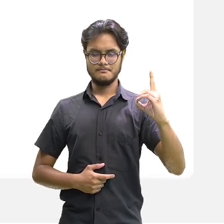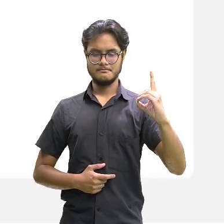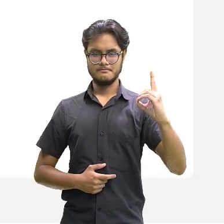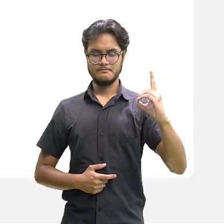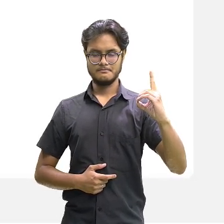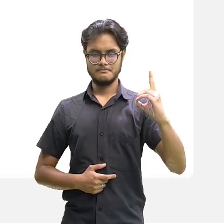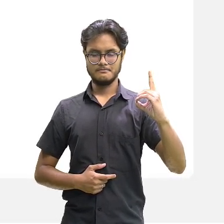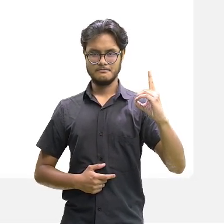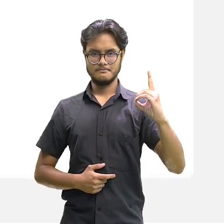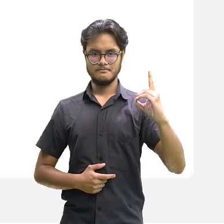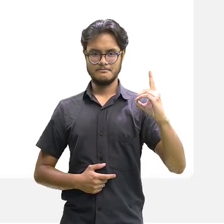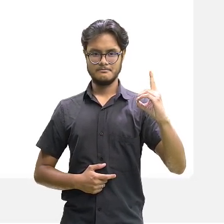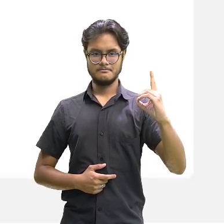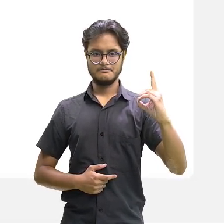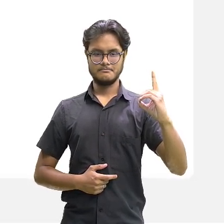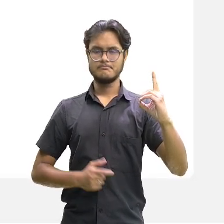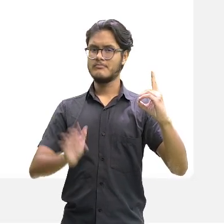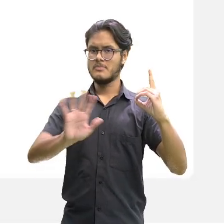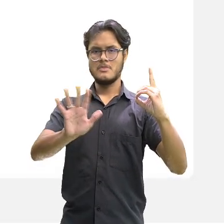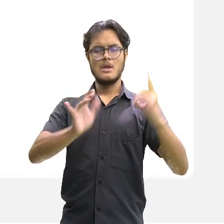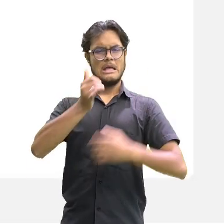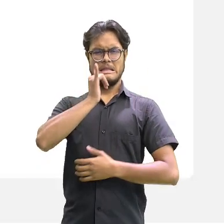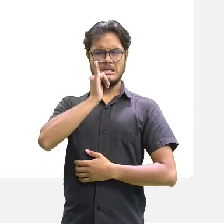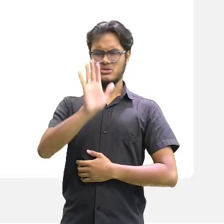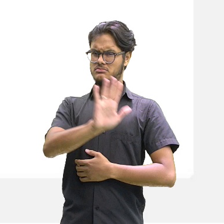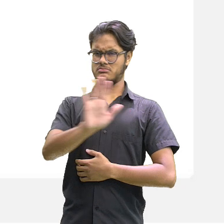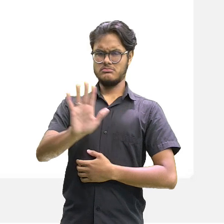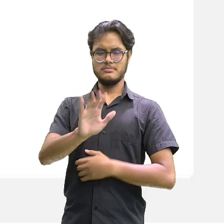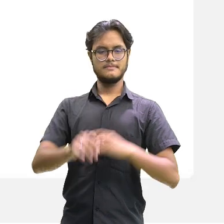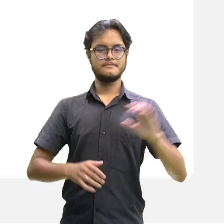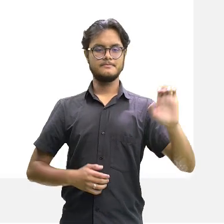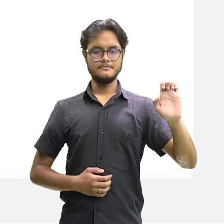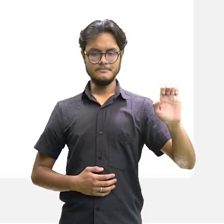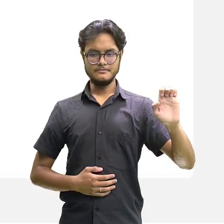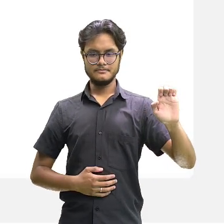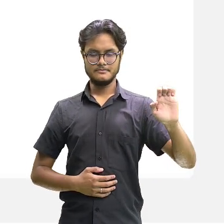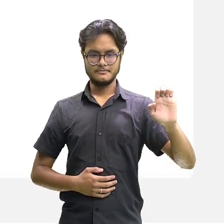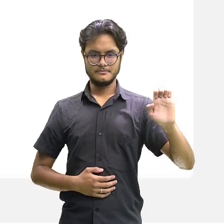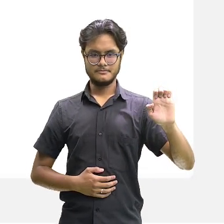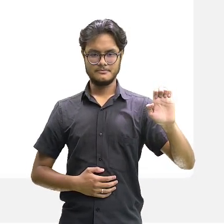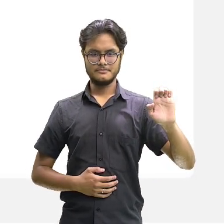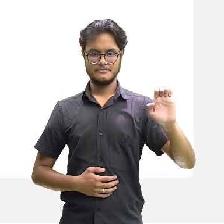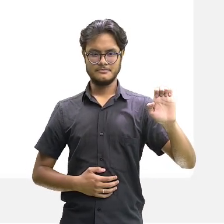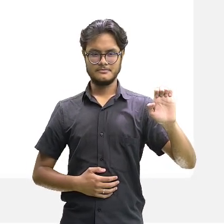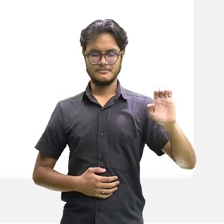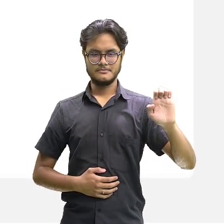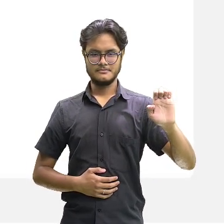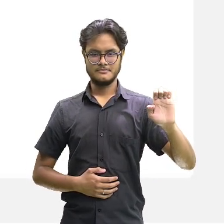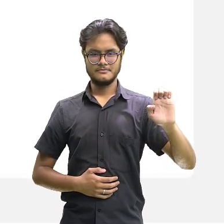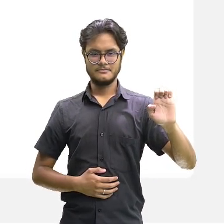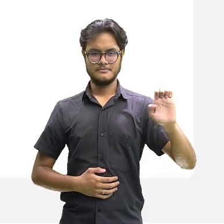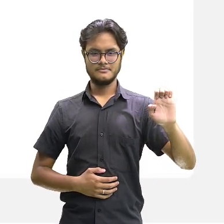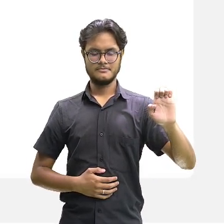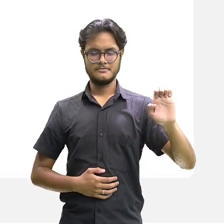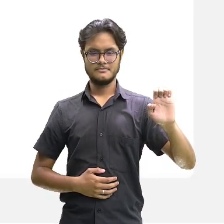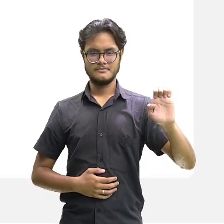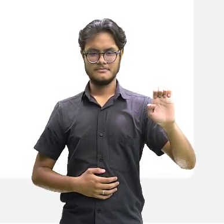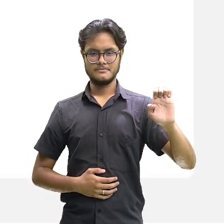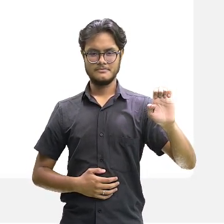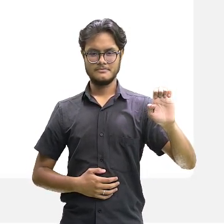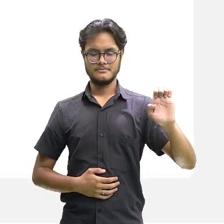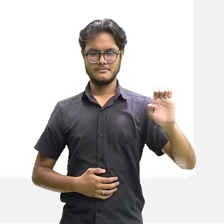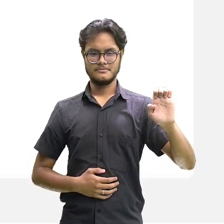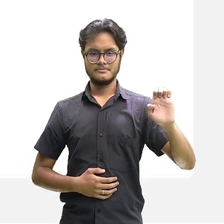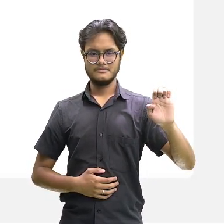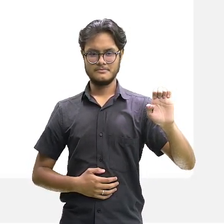da massa, não está falando de energia. E o Dalton não explicava o elétron, E letra E, toda matéria é